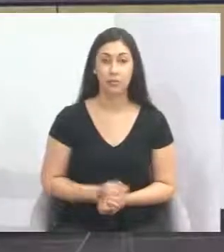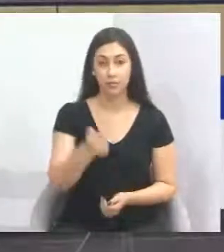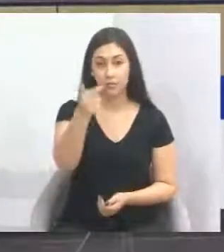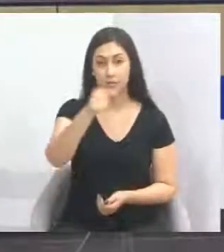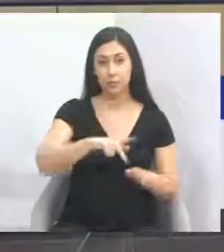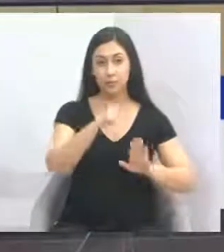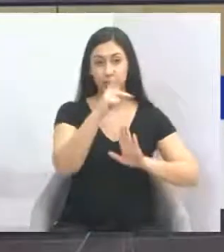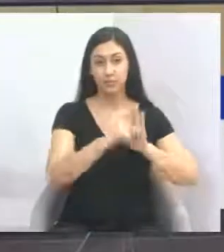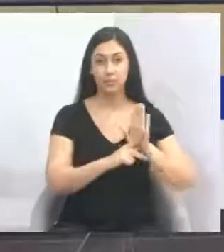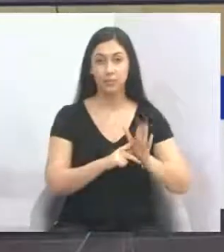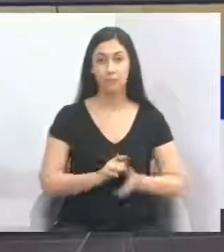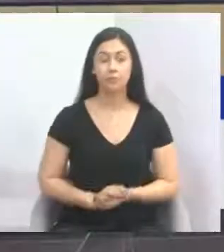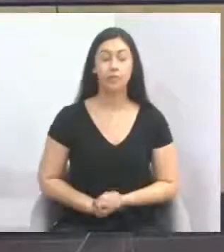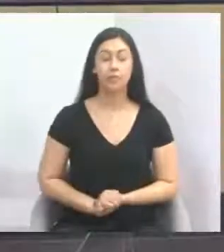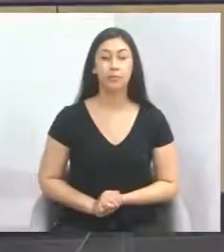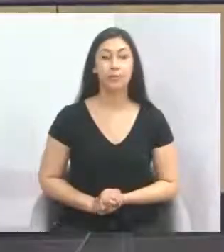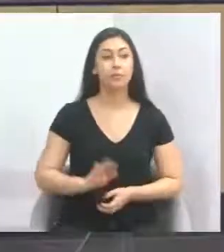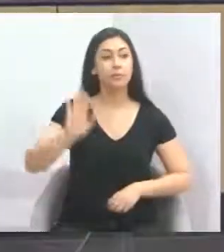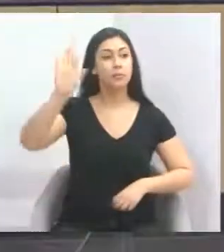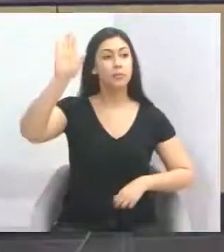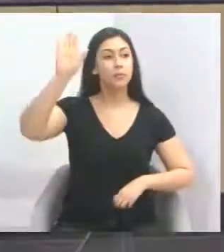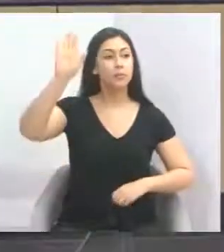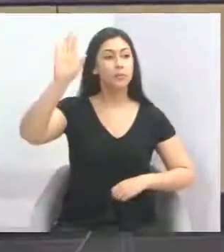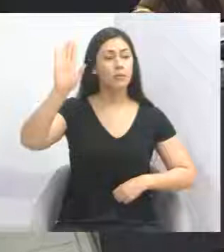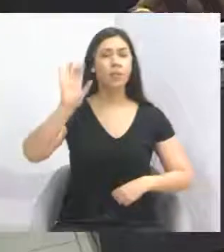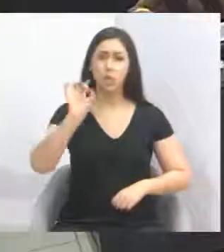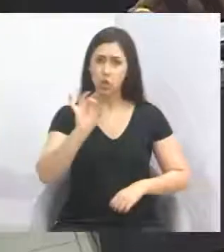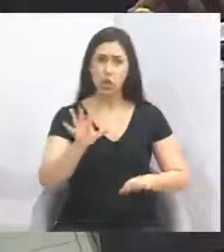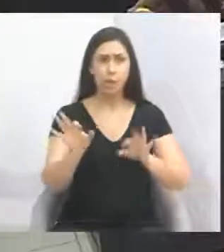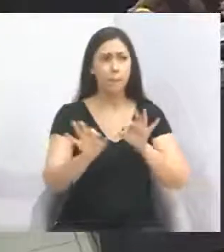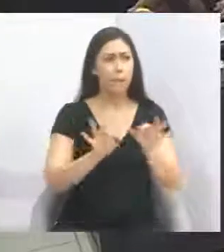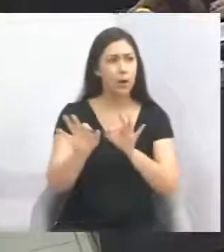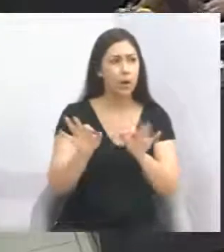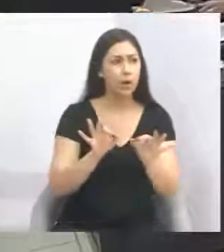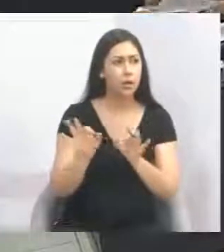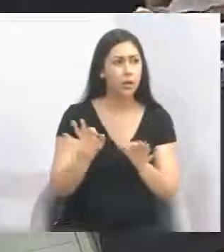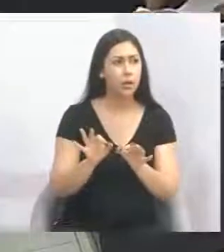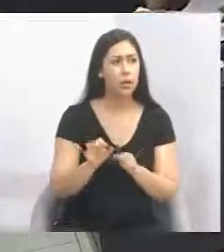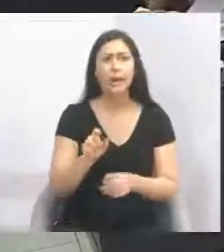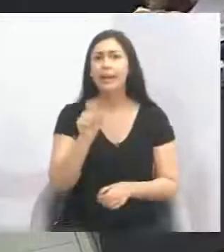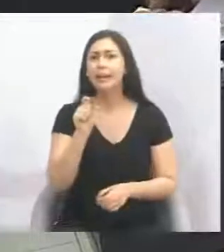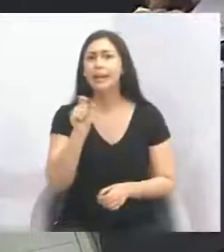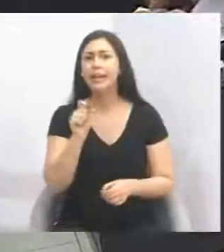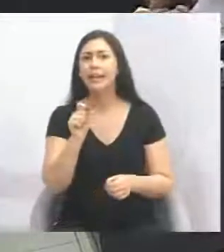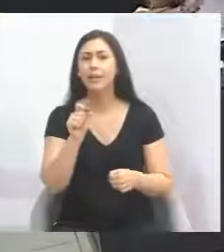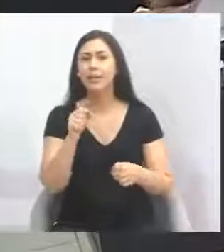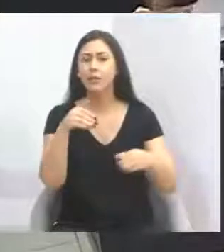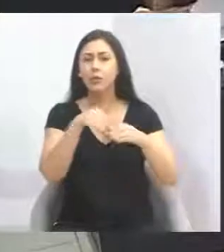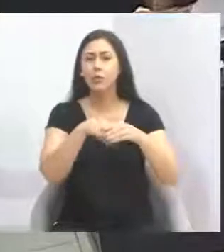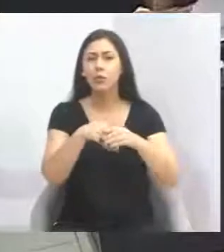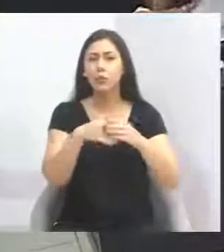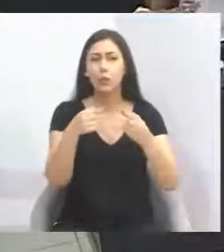Próximo projeto. Senhor presidente, questão de ordem. Qual foi o segundo que votou contrário ao projeto?